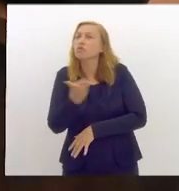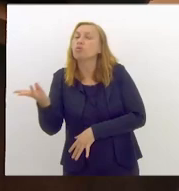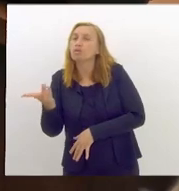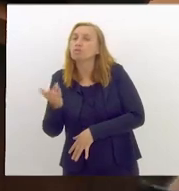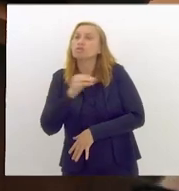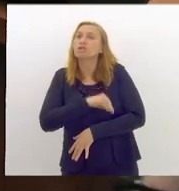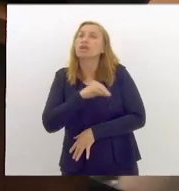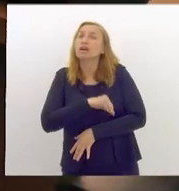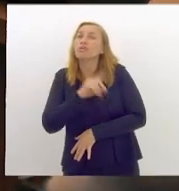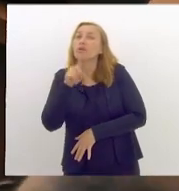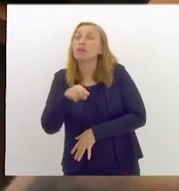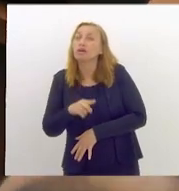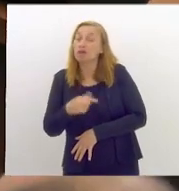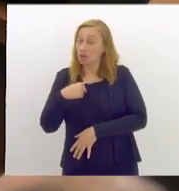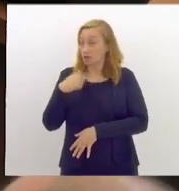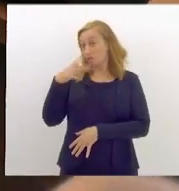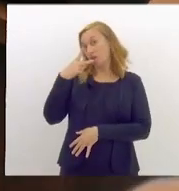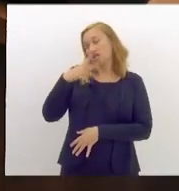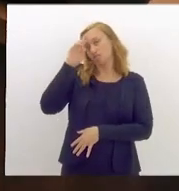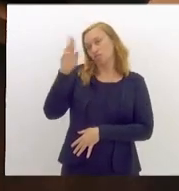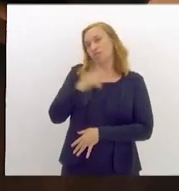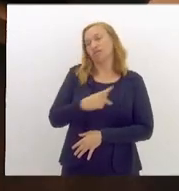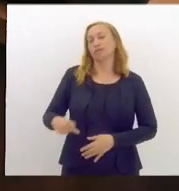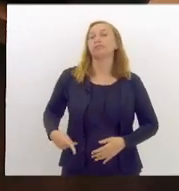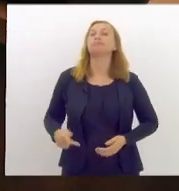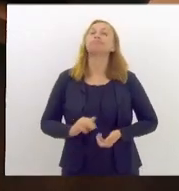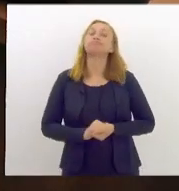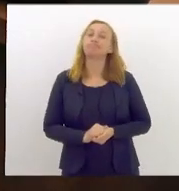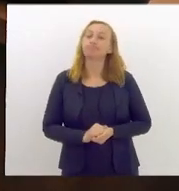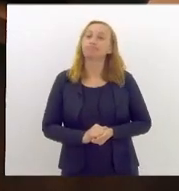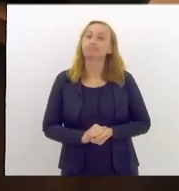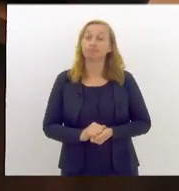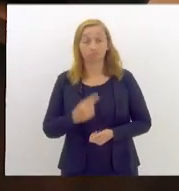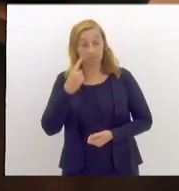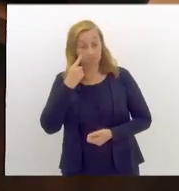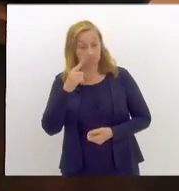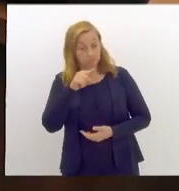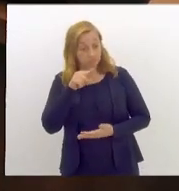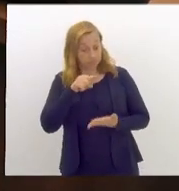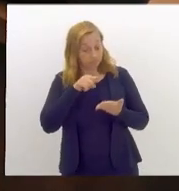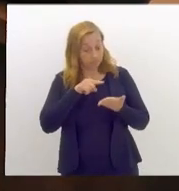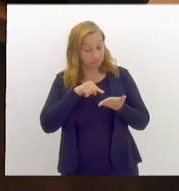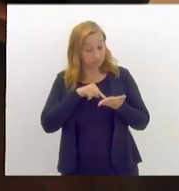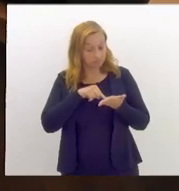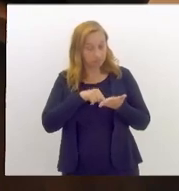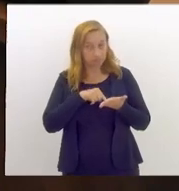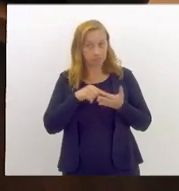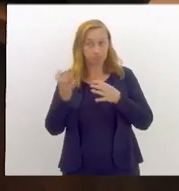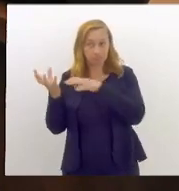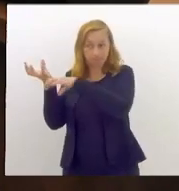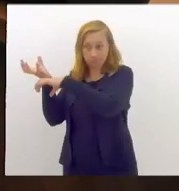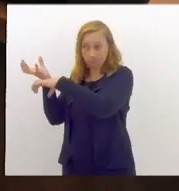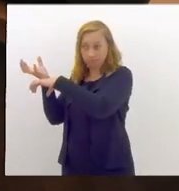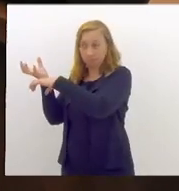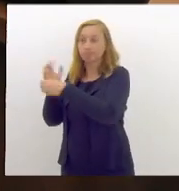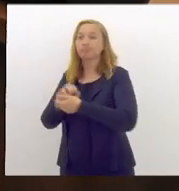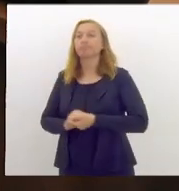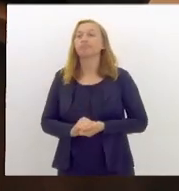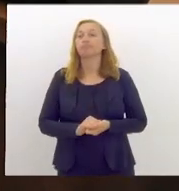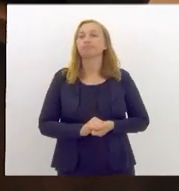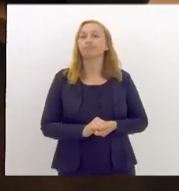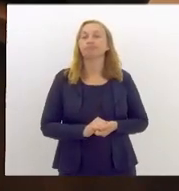foi e eu vou dizer senhor presidente tá aqui ó Congresso Nacional